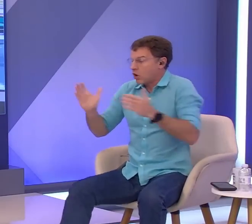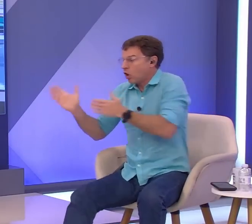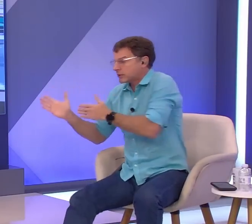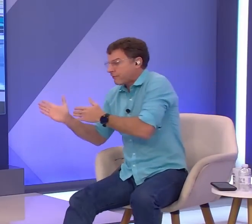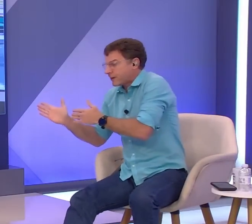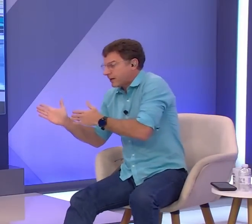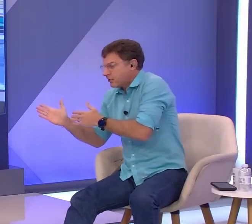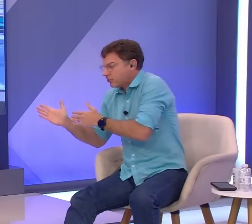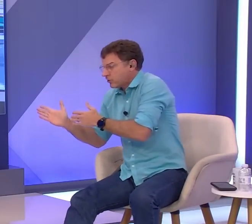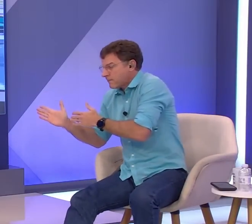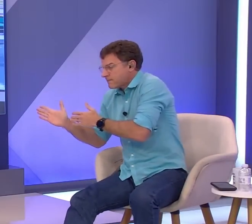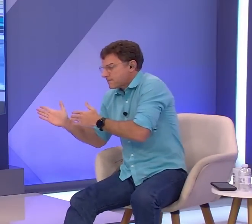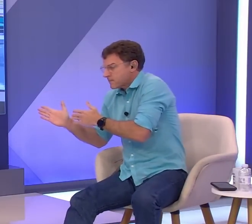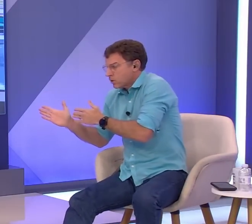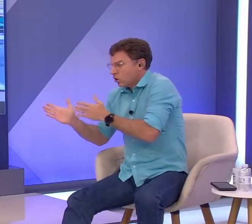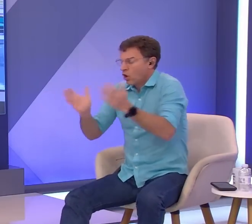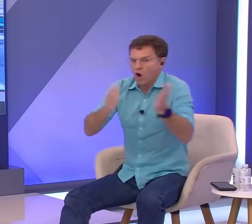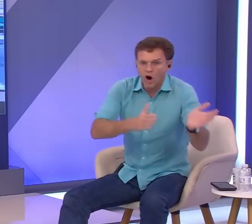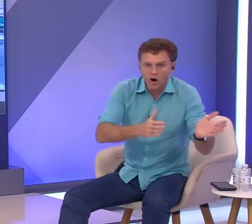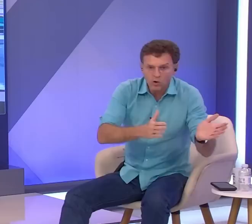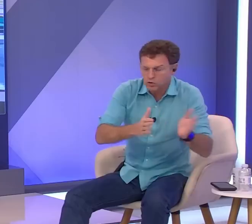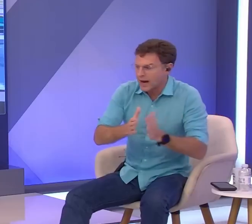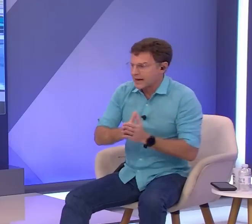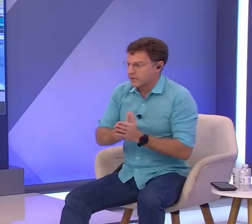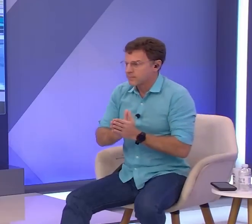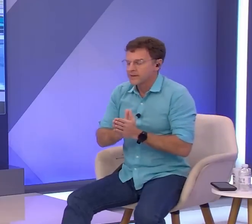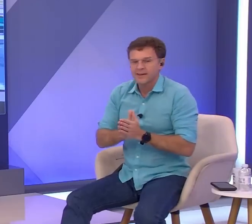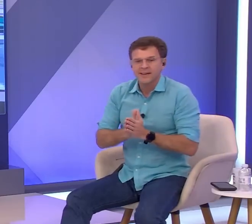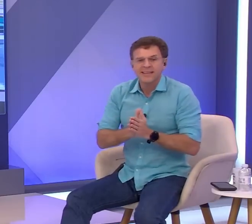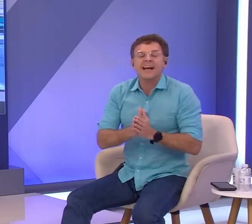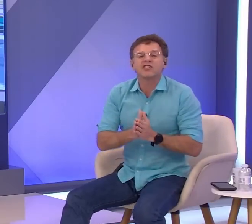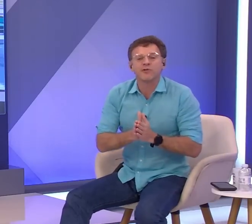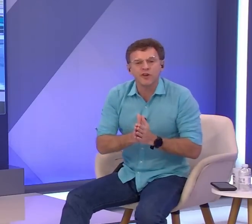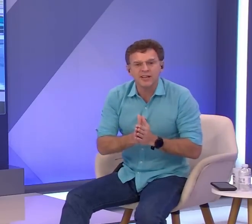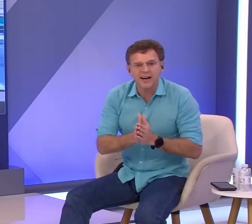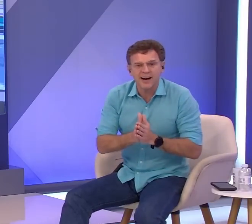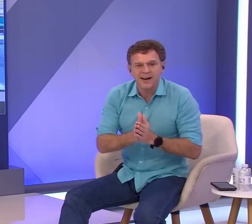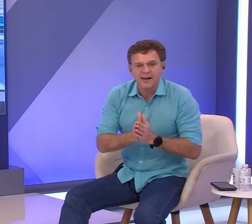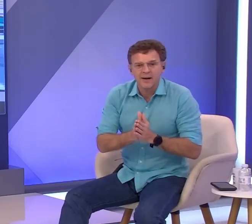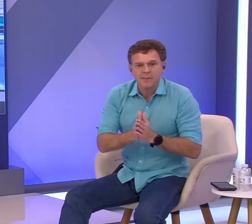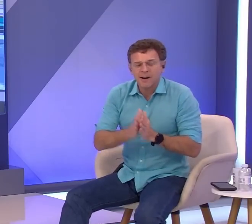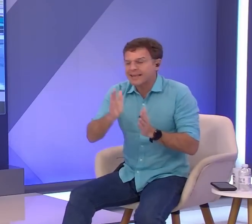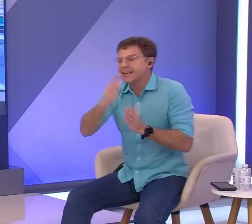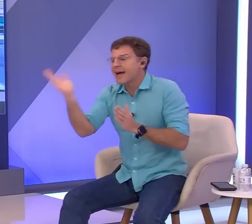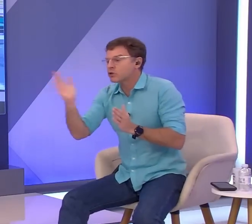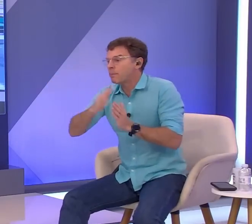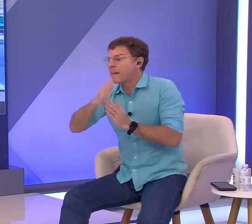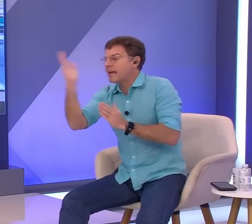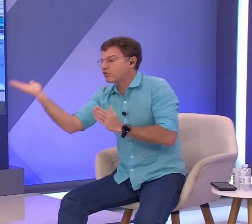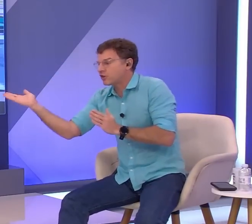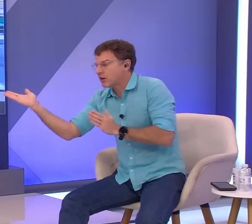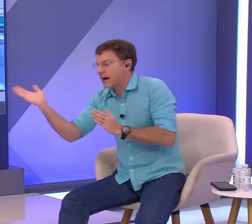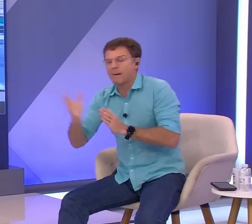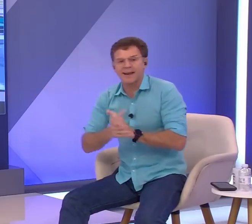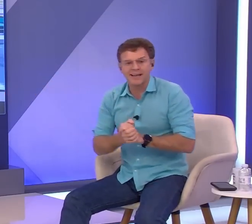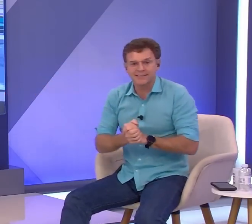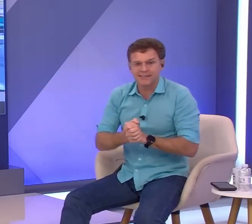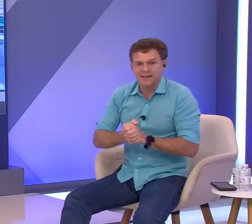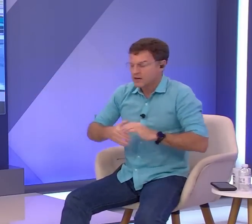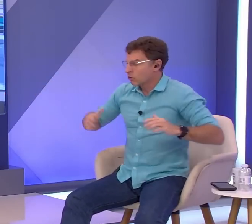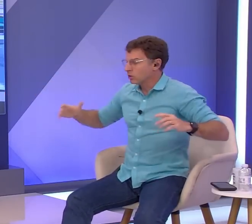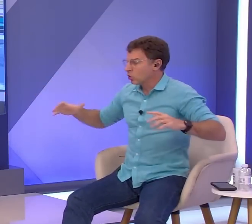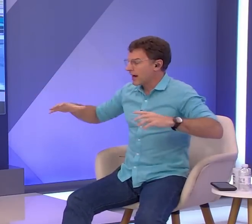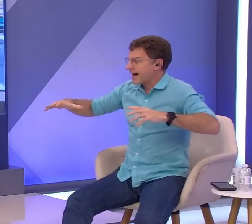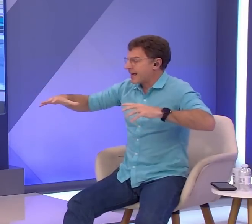pode ser ou traficante ou usuário. E adivinha para que lado pende a